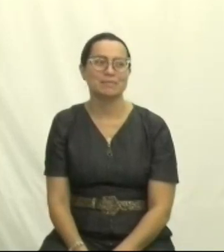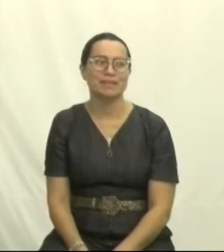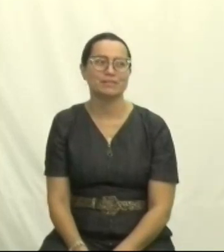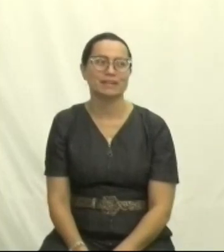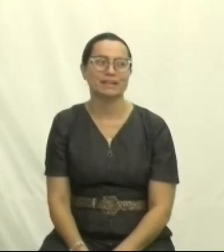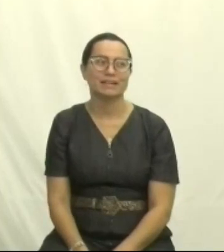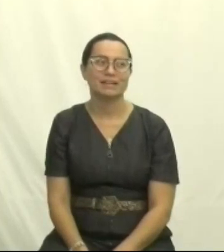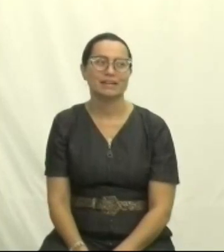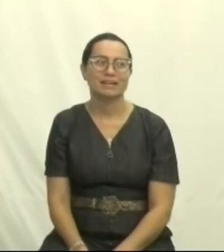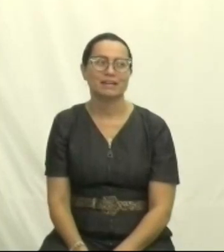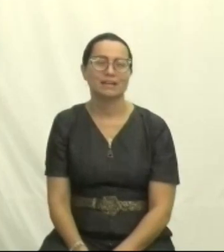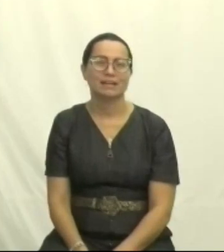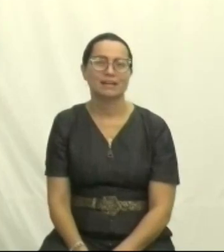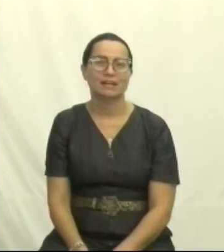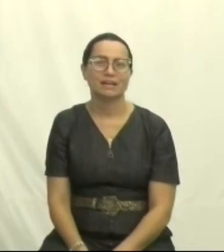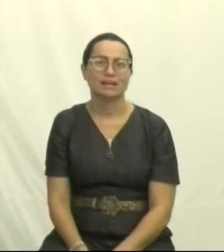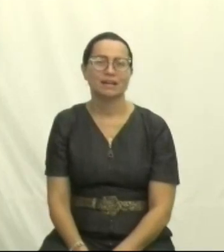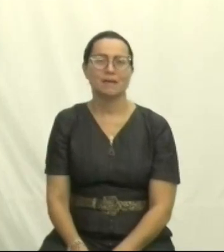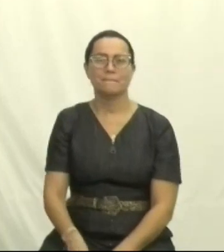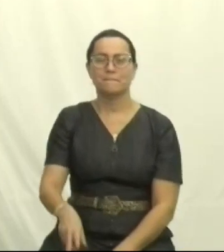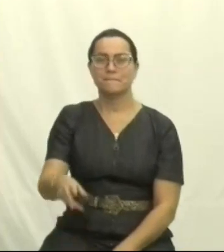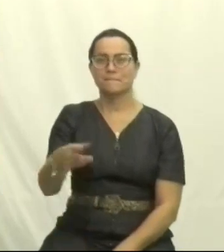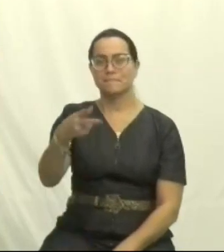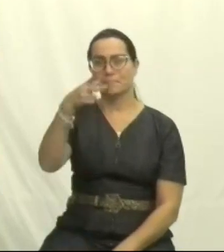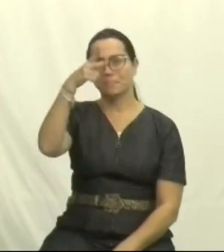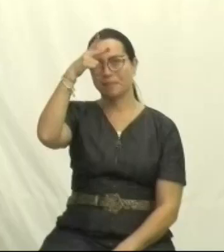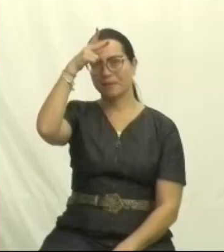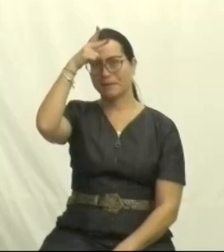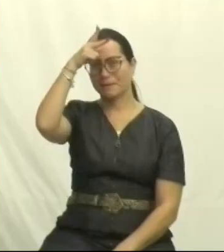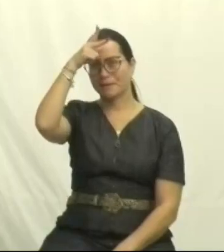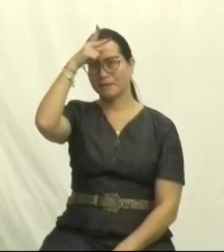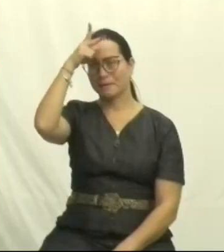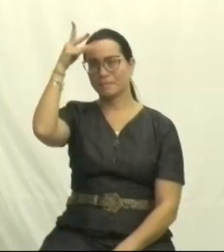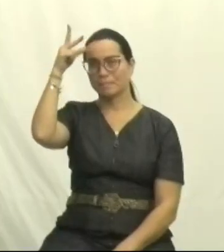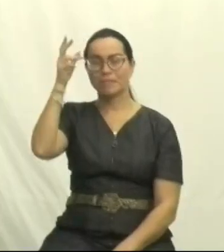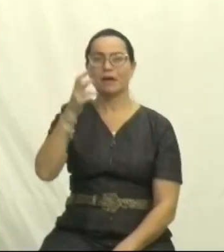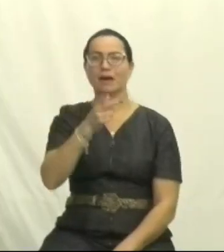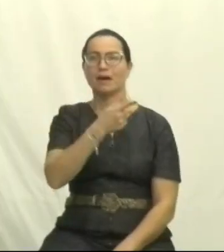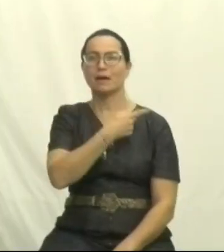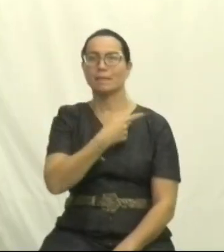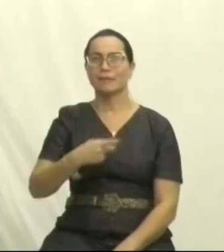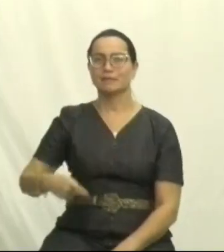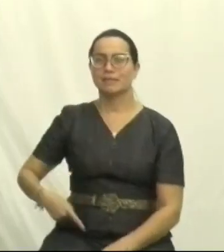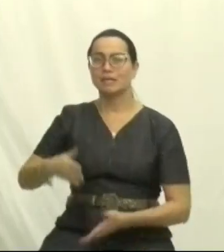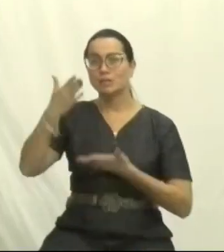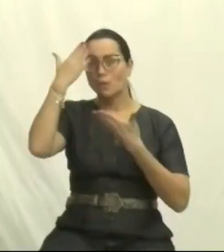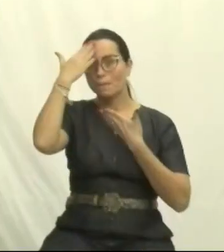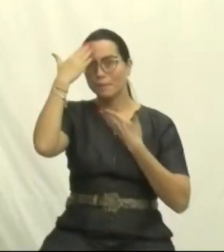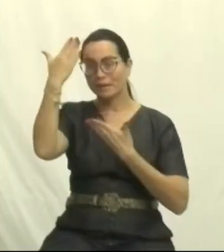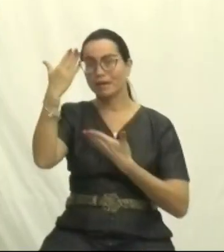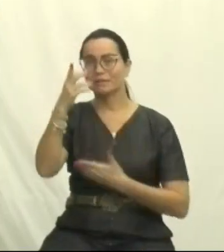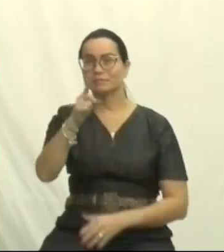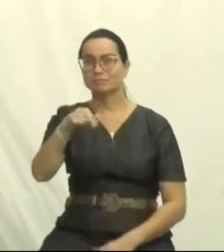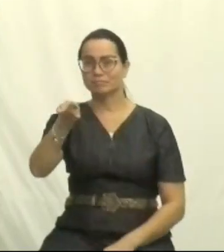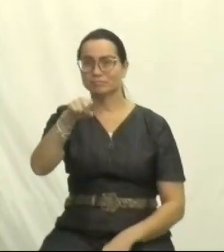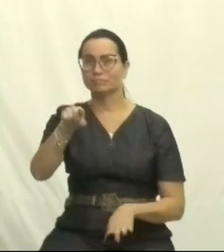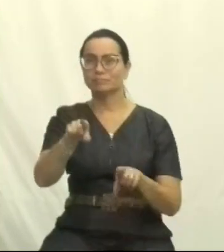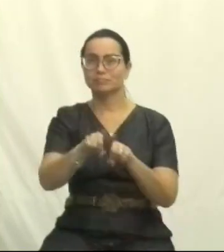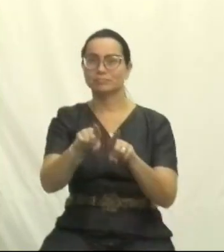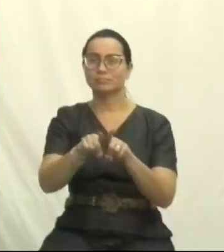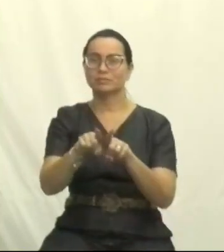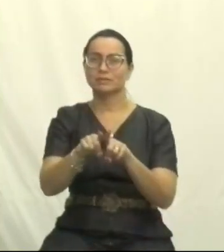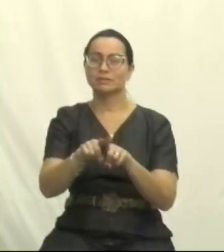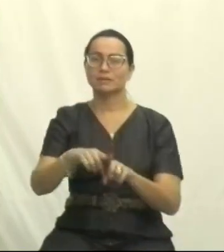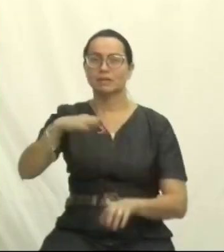Senhor presidente, demais membros da mesa, colegas vereadores, muito obrigado pelo tempo cedido, os colegas vereadores me cederam.